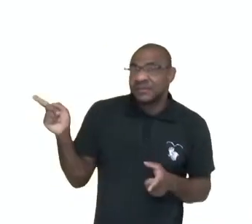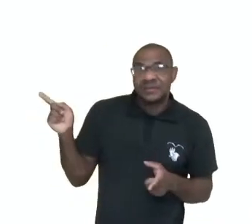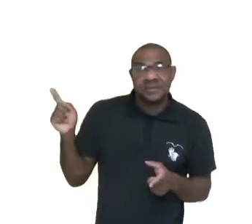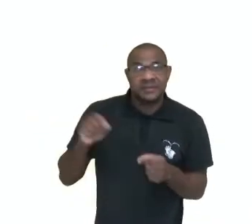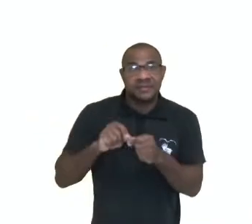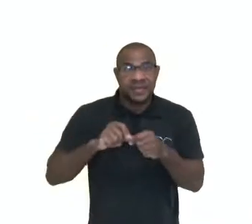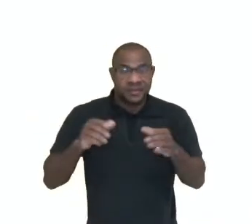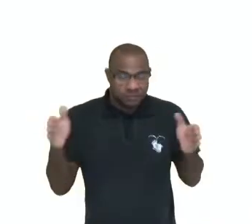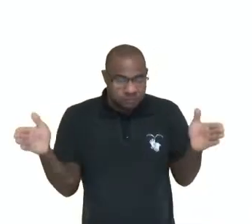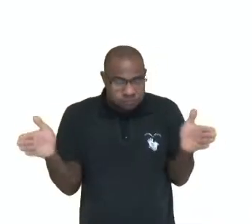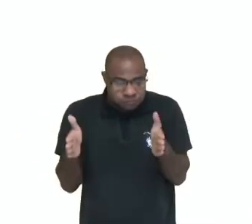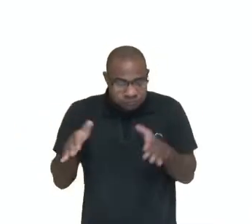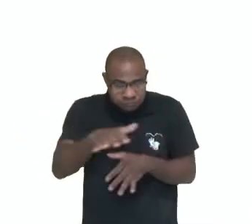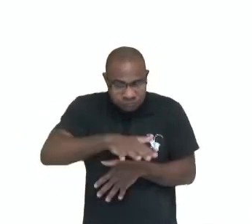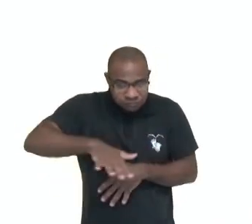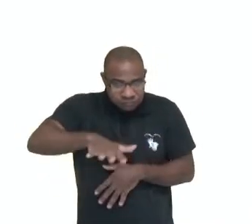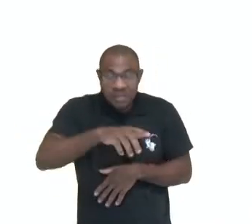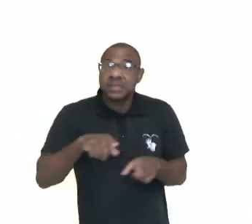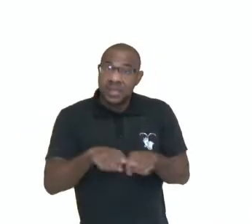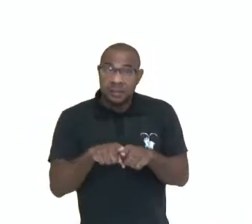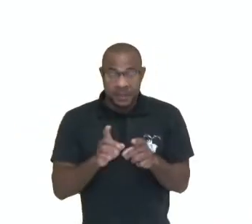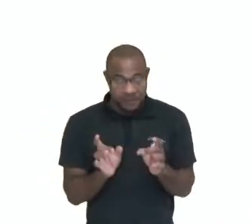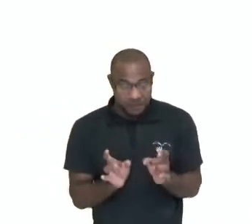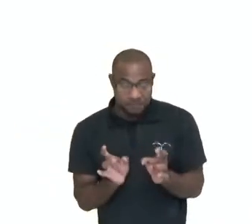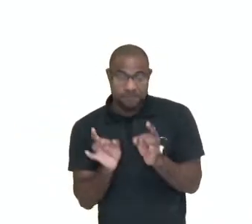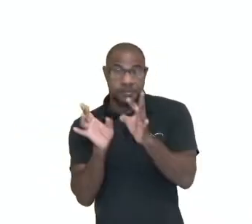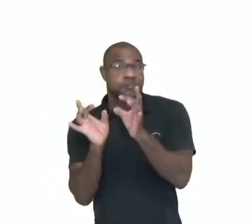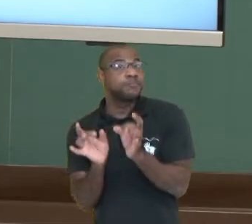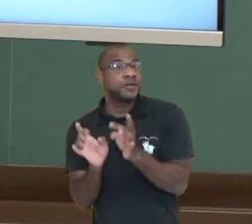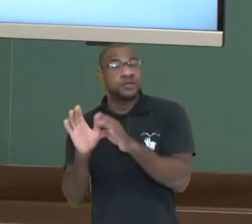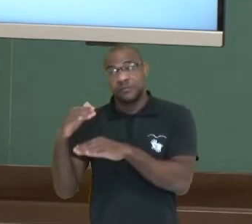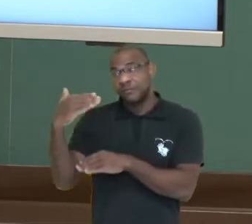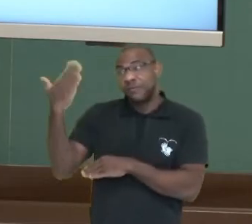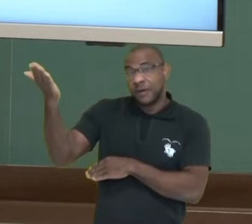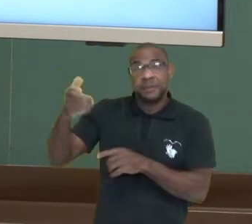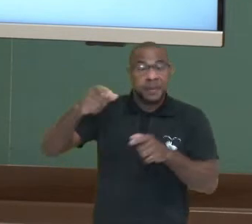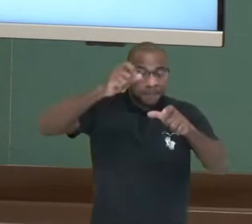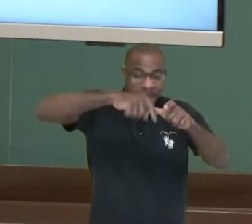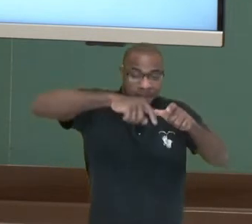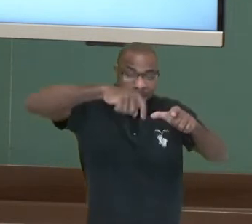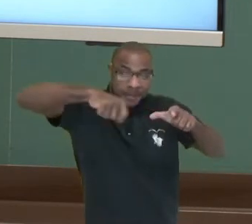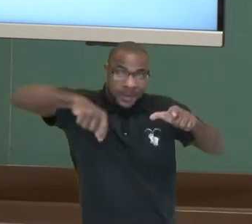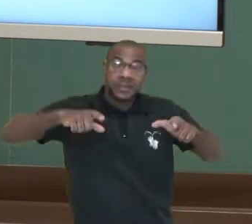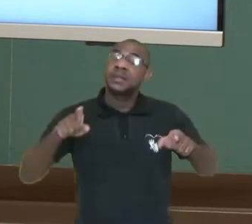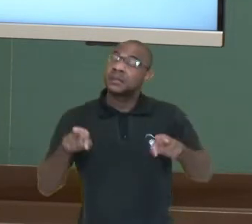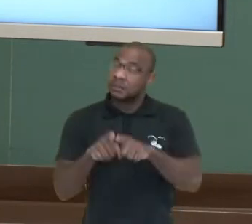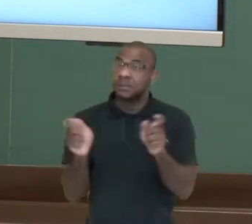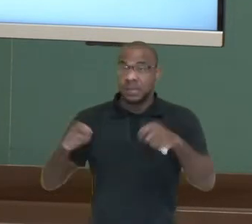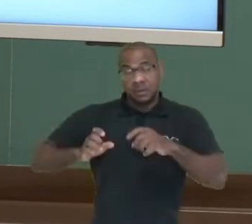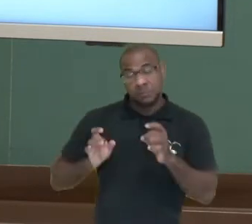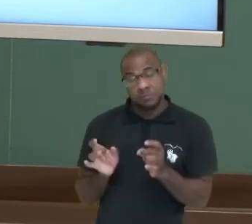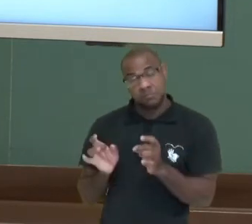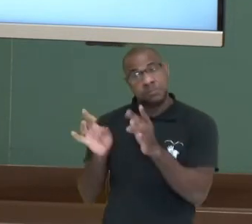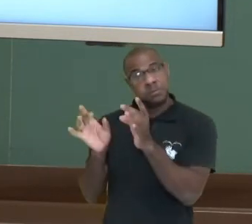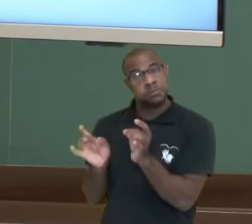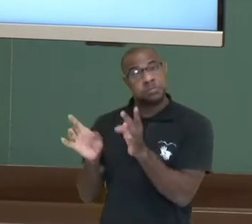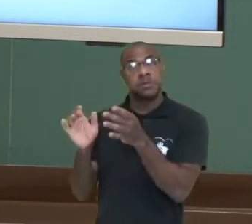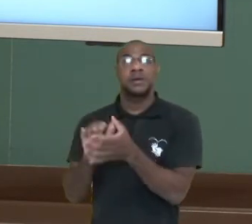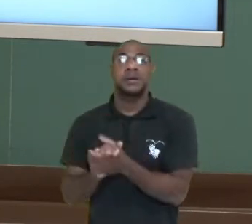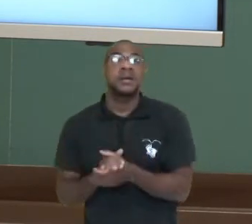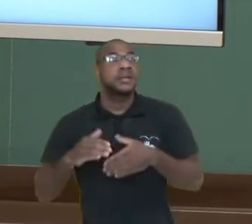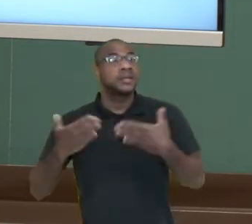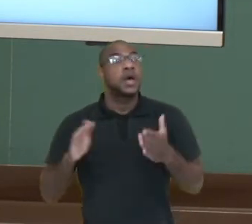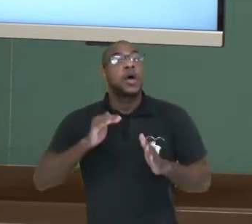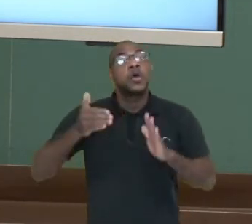o abastecimento do mercado externo. Olha quantas vezes eu falei isso, hein? Que o abastecimento de toda